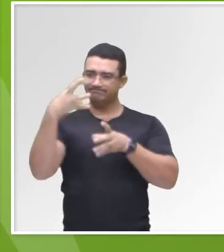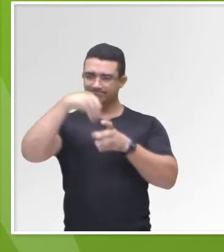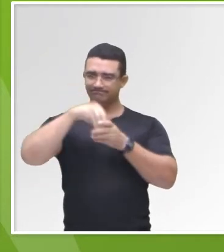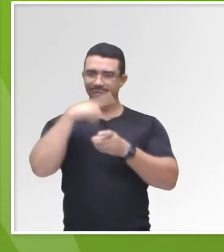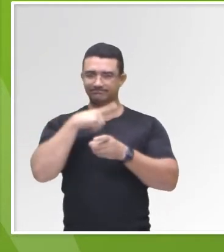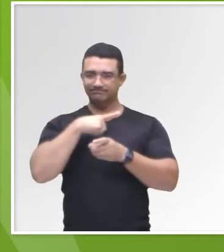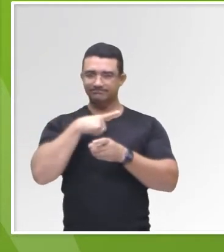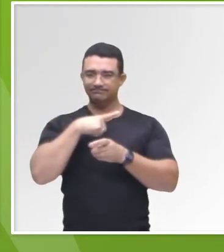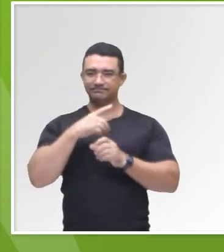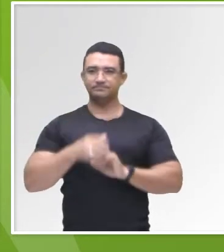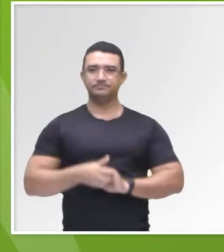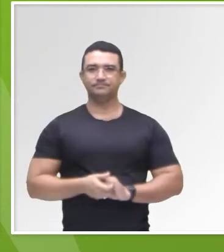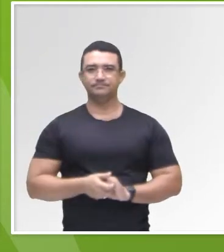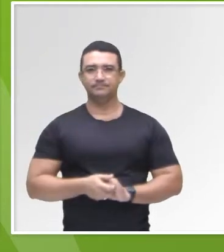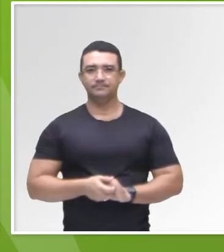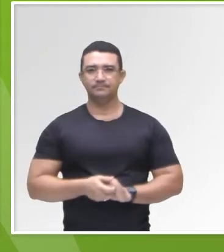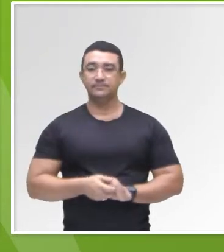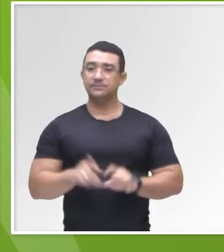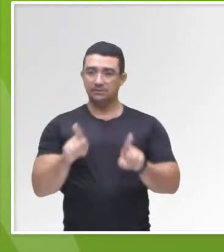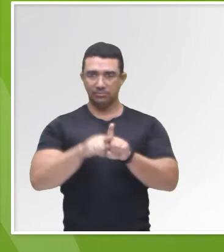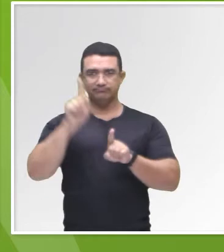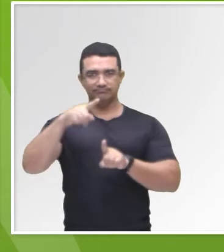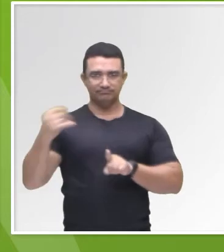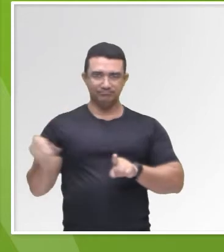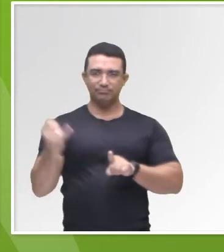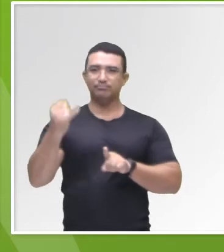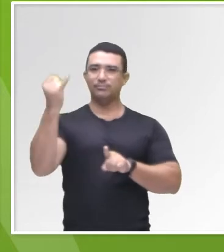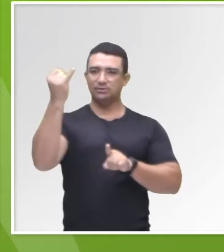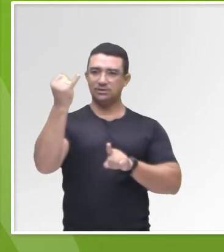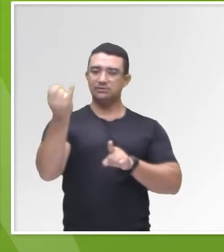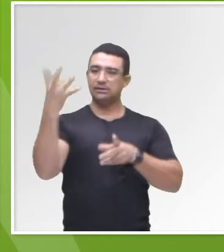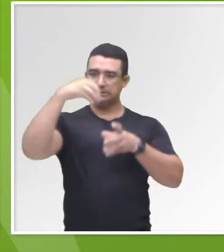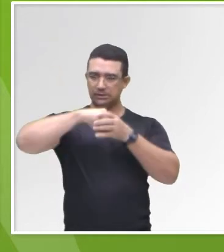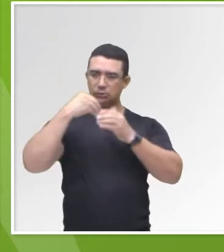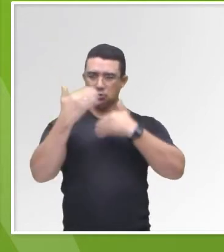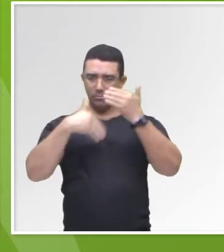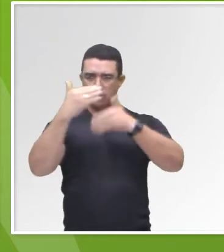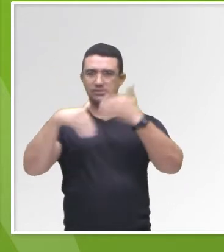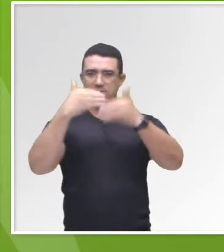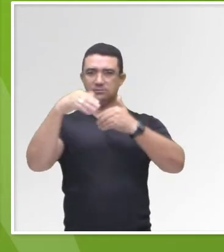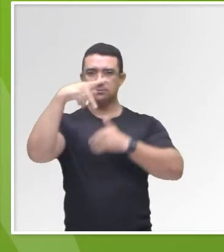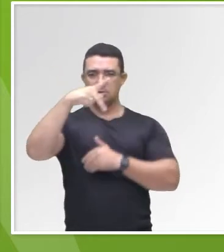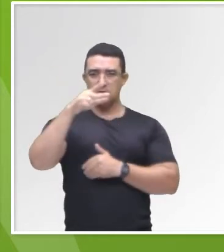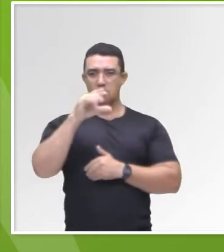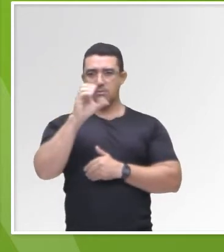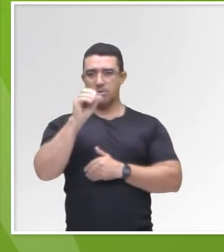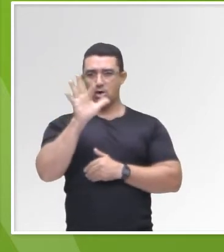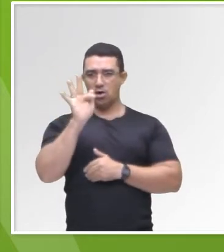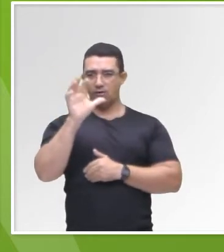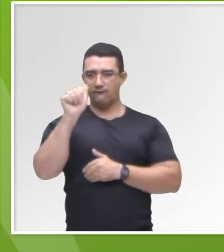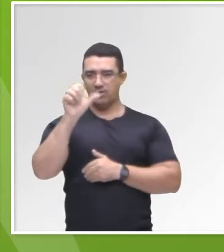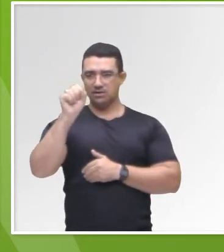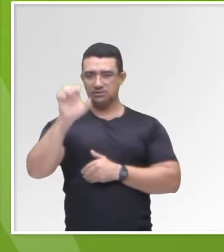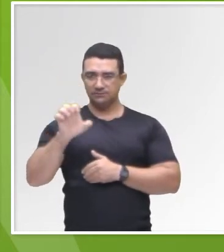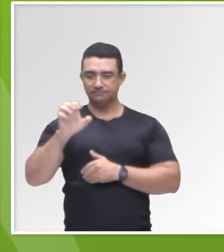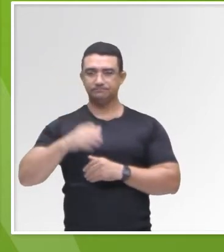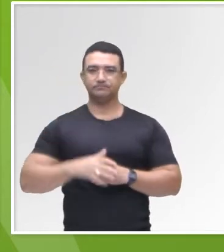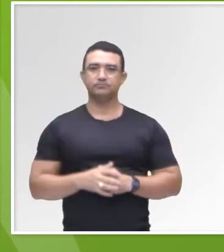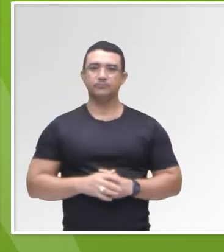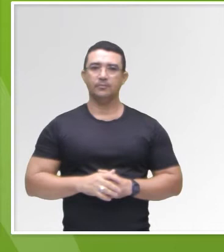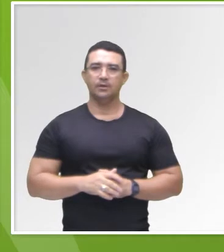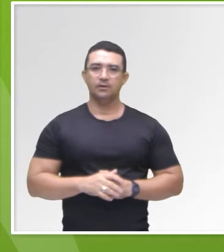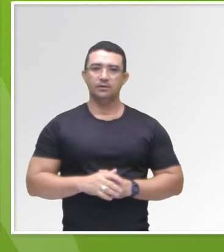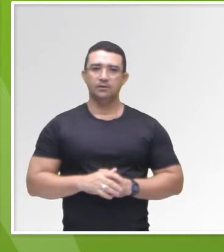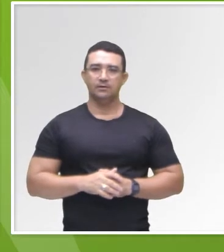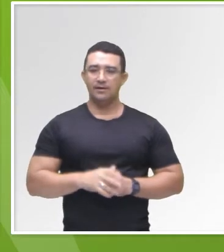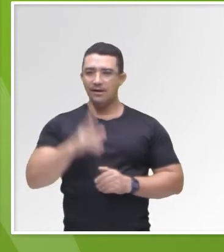os centríolos e vão ter a sua importância e a sua participação aí na prófase. Com o DNA condensado,